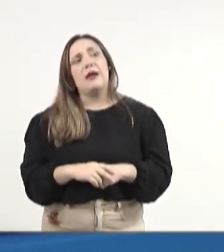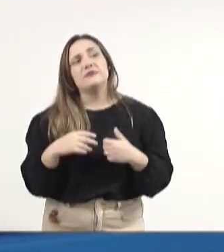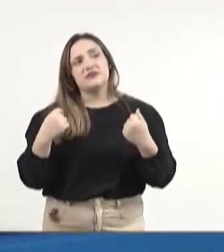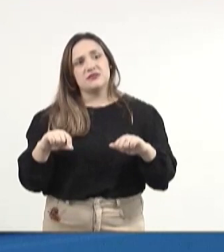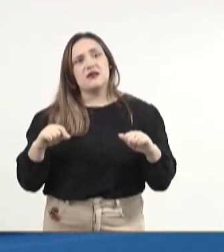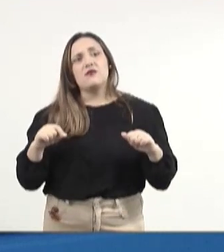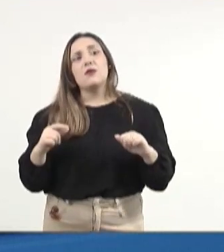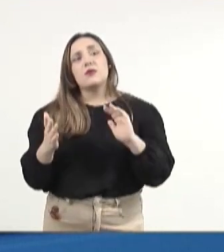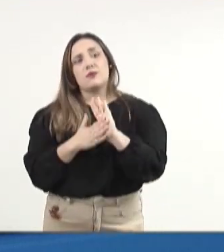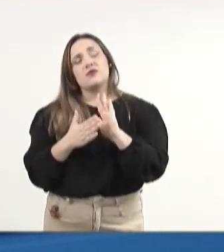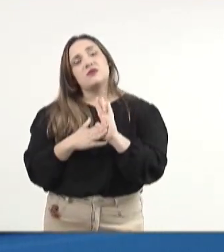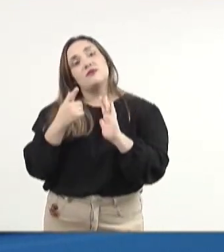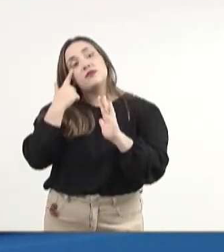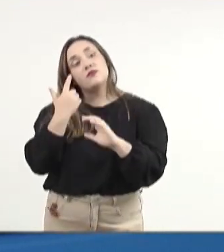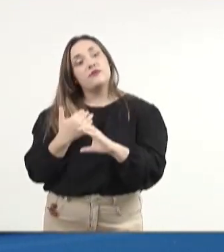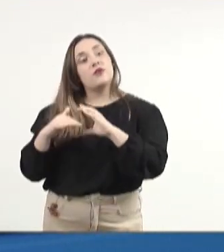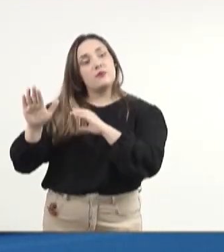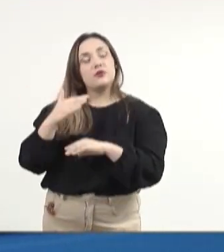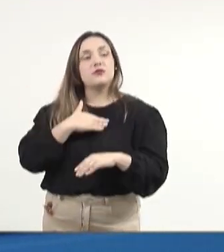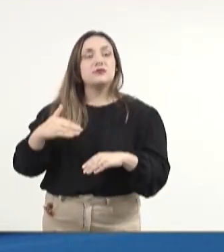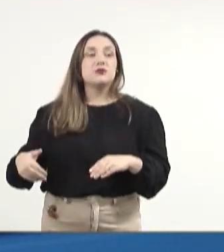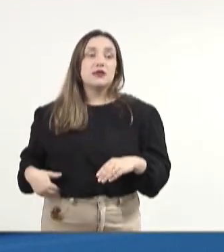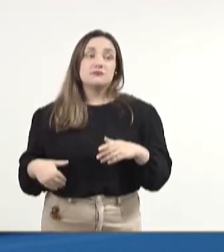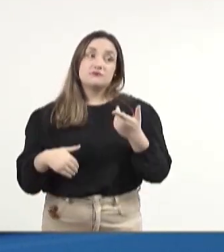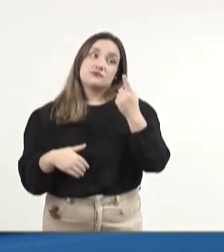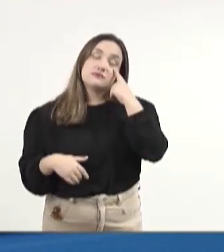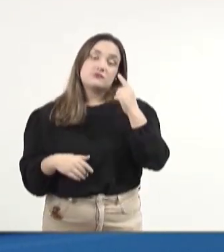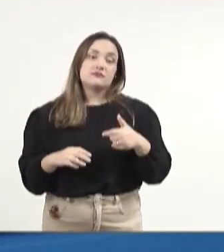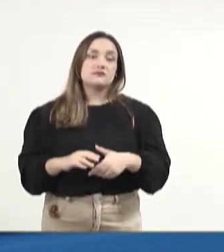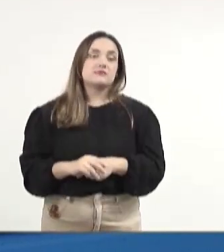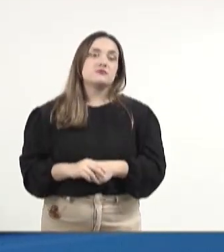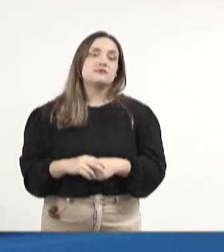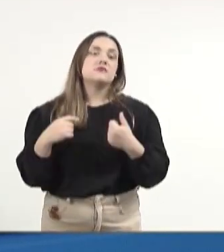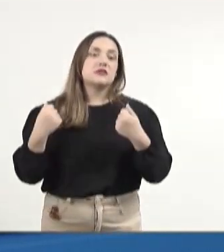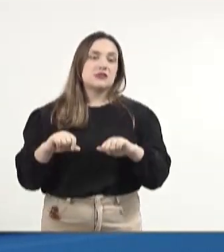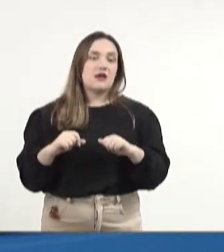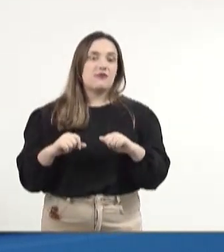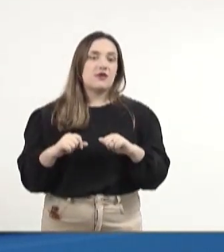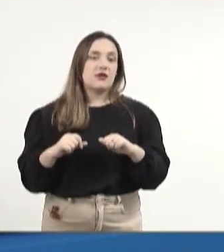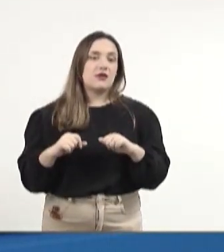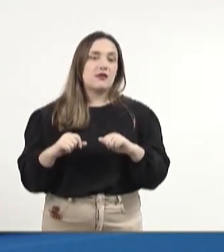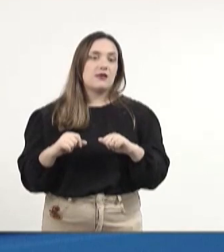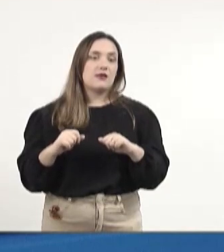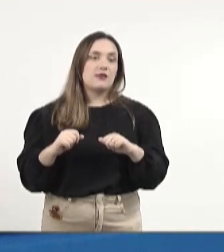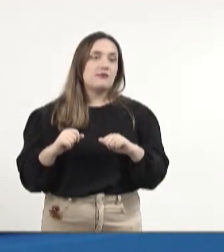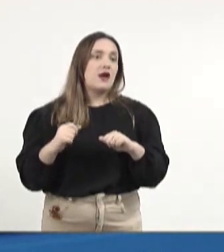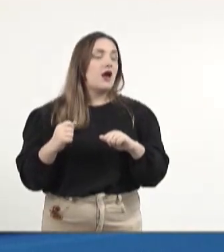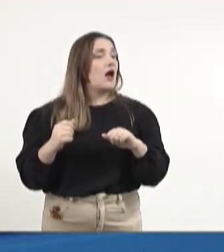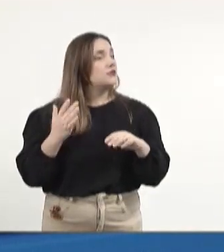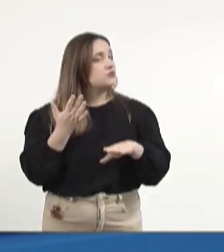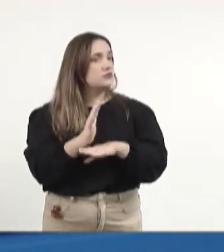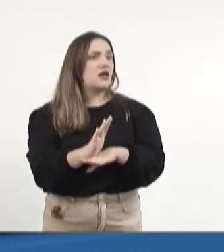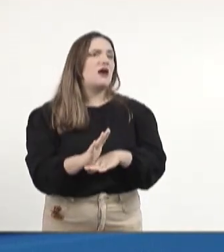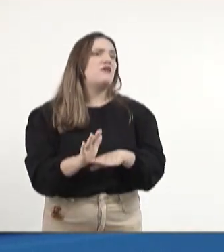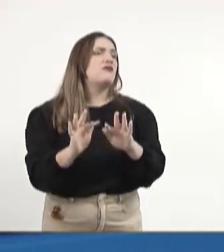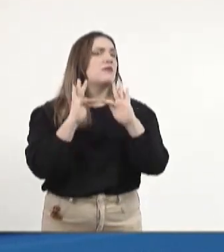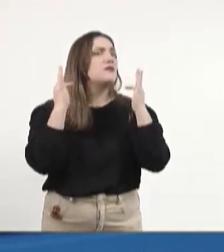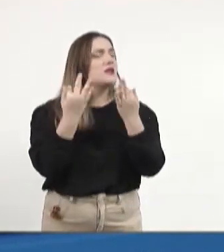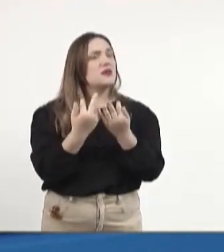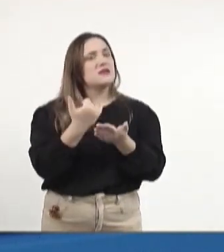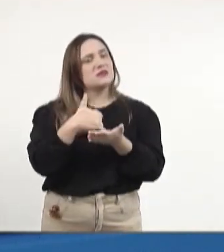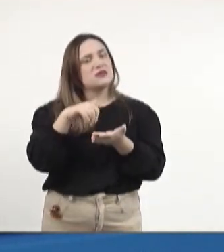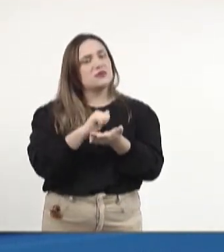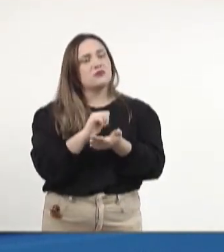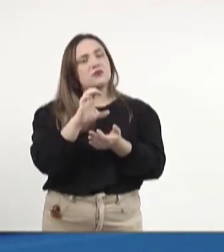uma proposta que vai também, que a gente pode encaminhar junto depois, pelo menos subsidiado para famílias que estejam cadastradas no Cade